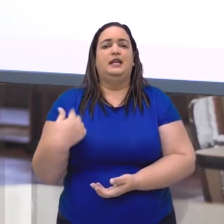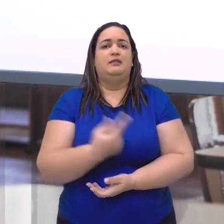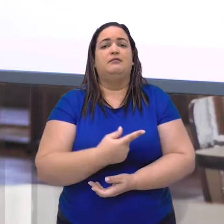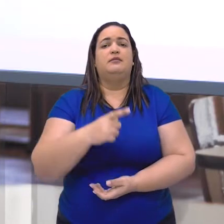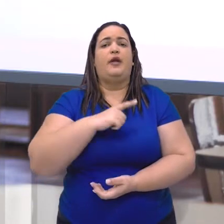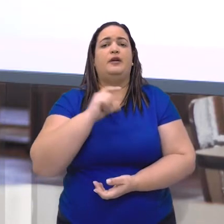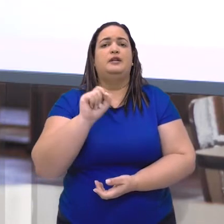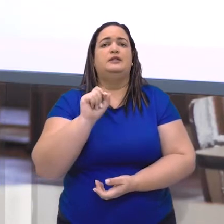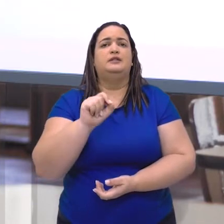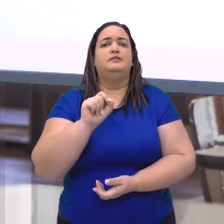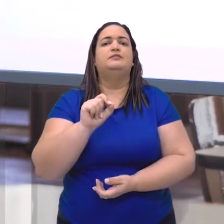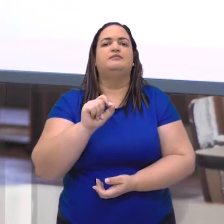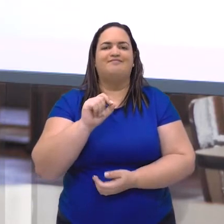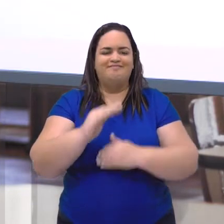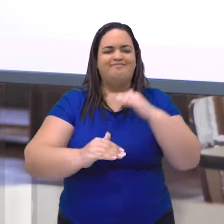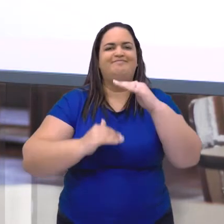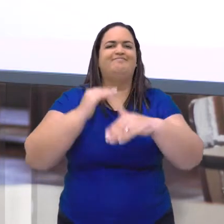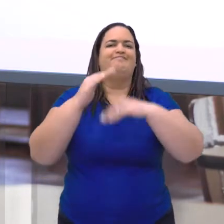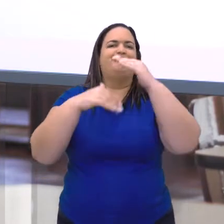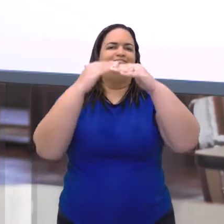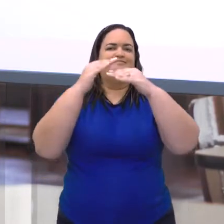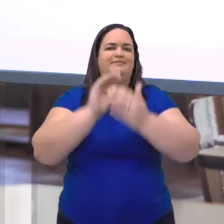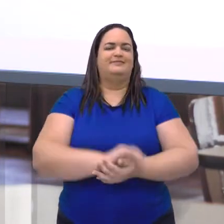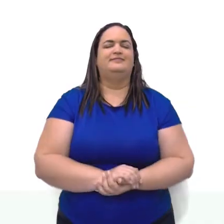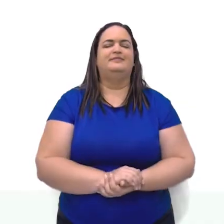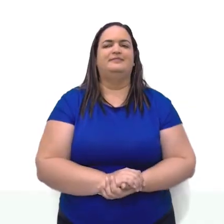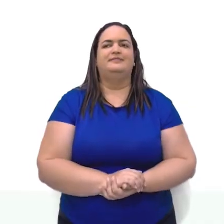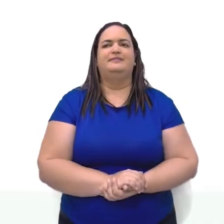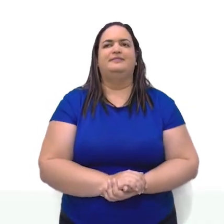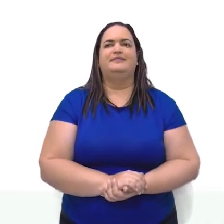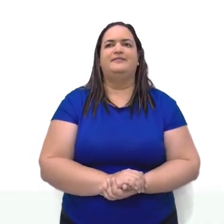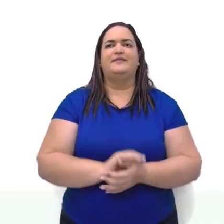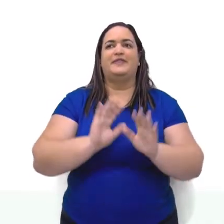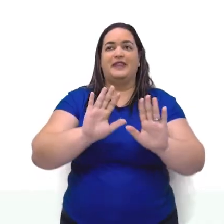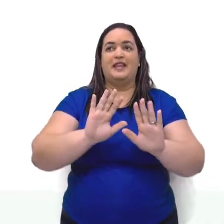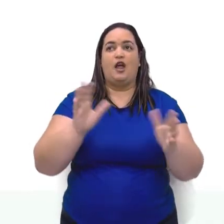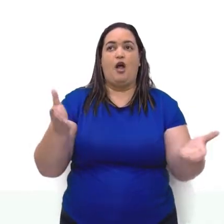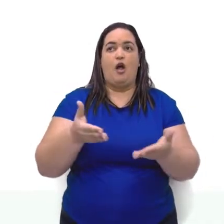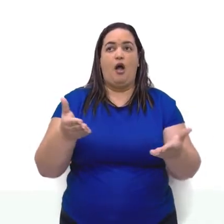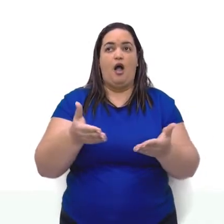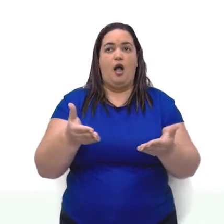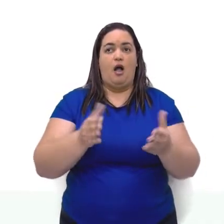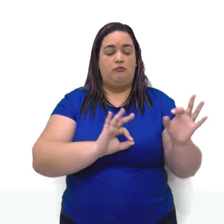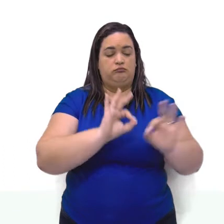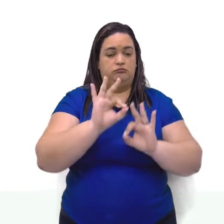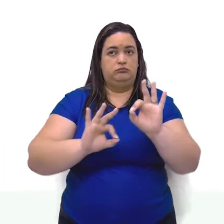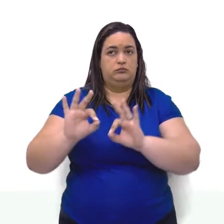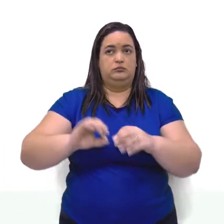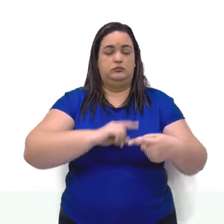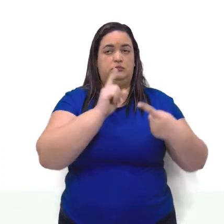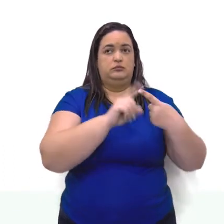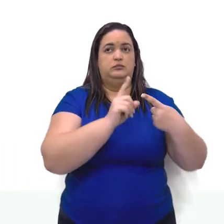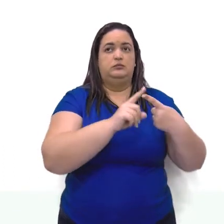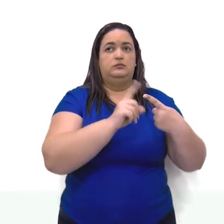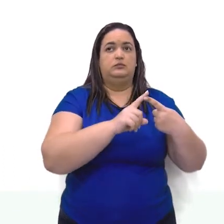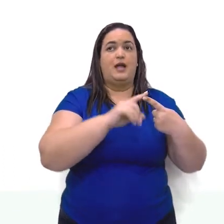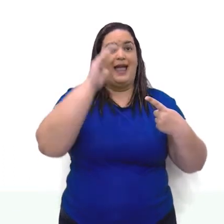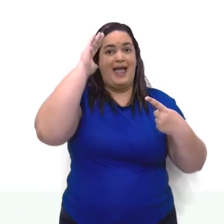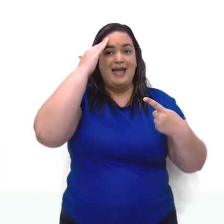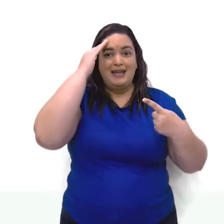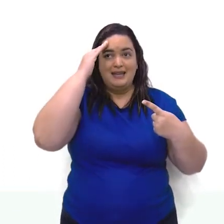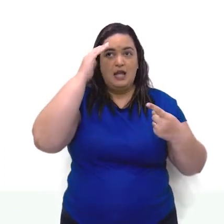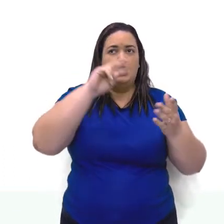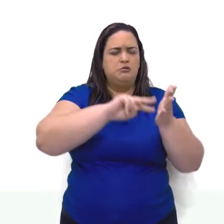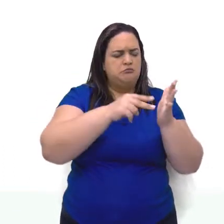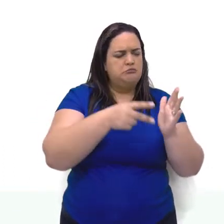tendo essa evolução. Então, sistematizando aí o que a gente viu, compreendemos o sentido geral dos textos, né, para que